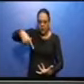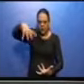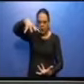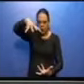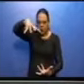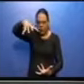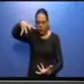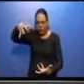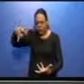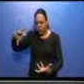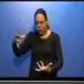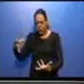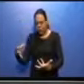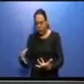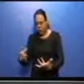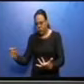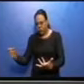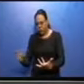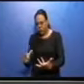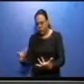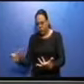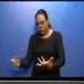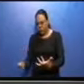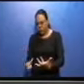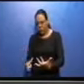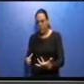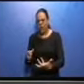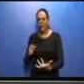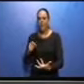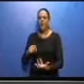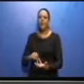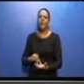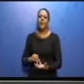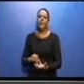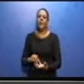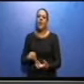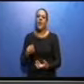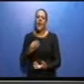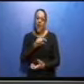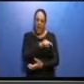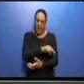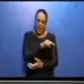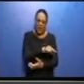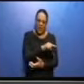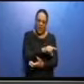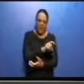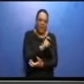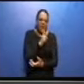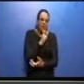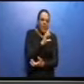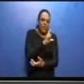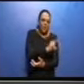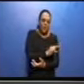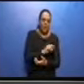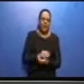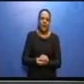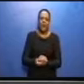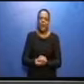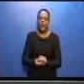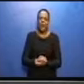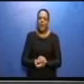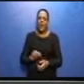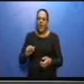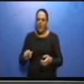luz e, consequentemente, do calor. Então, a temperatura é menor. Então, em baixas latitudes, os raios solares